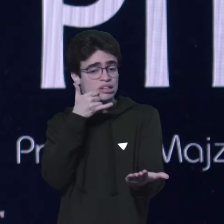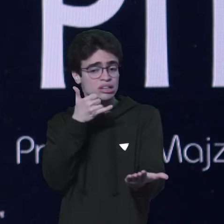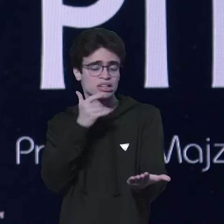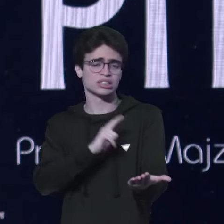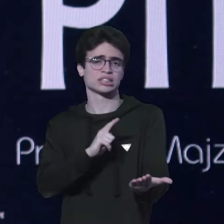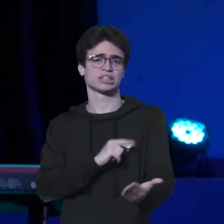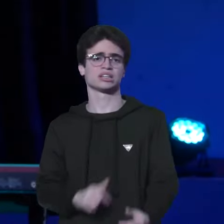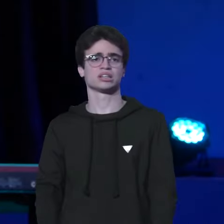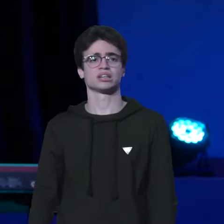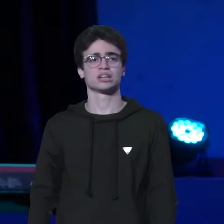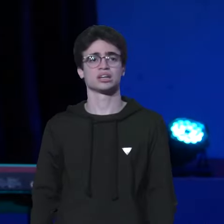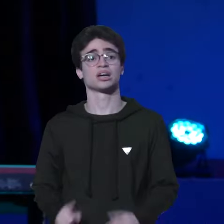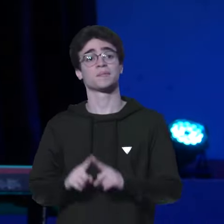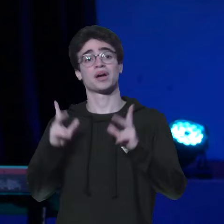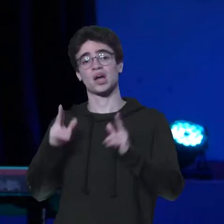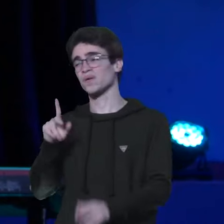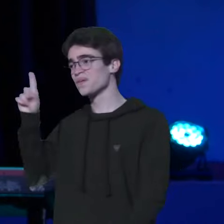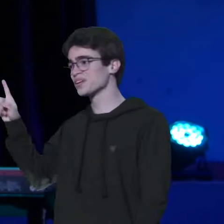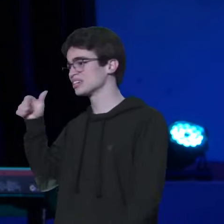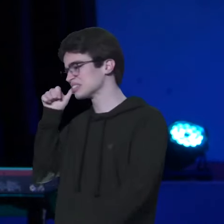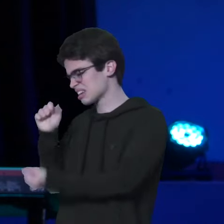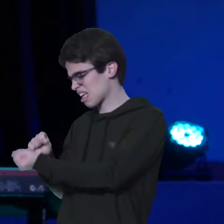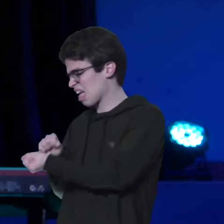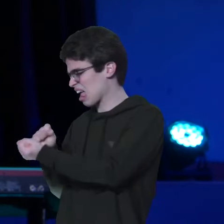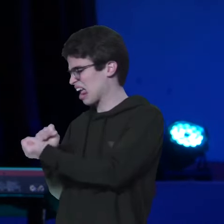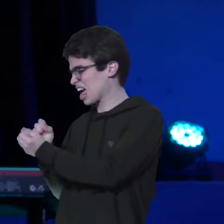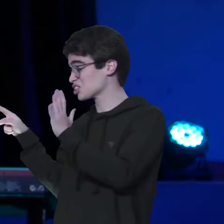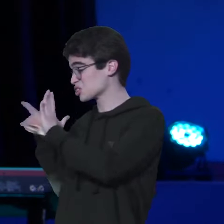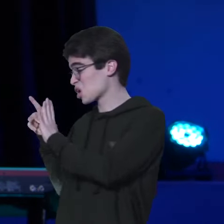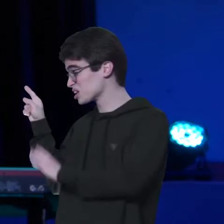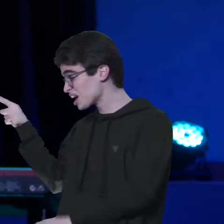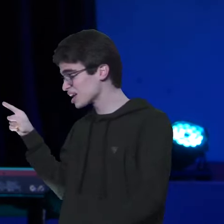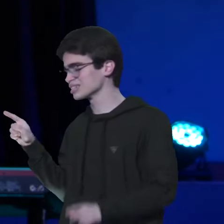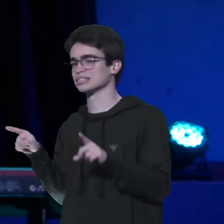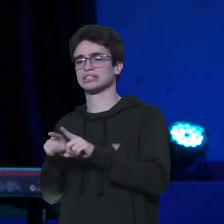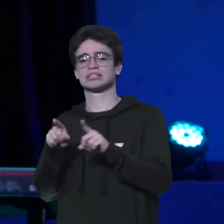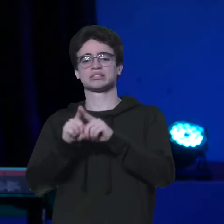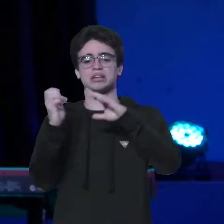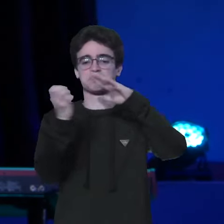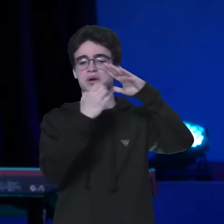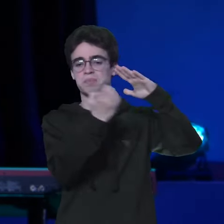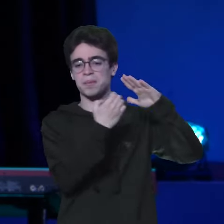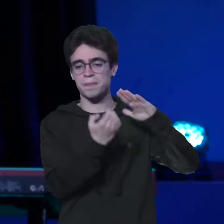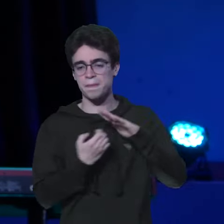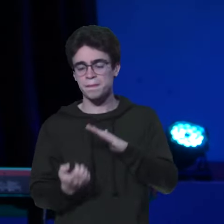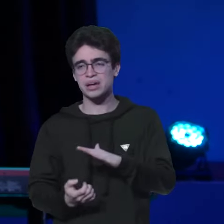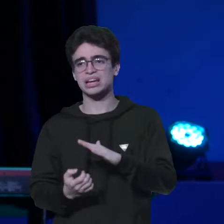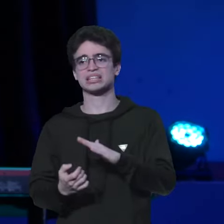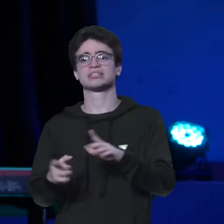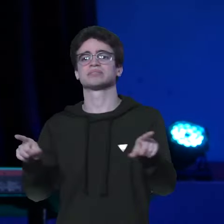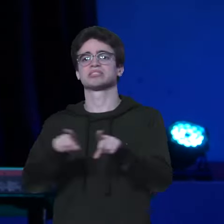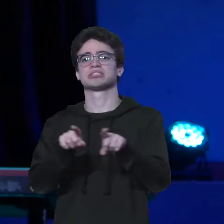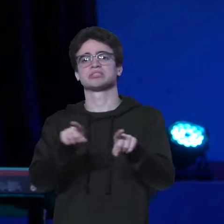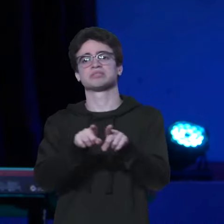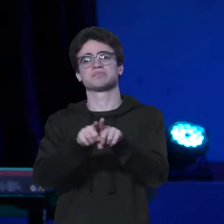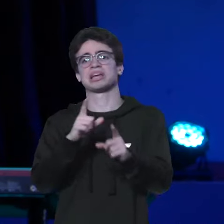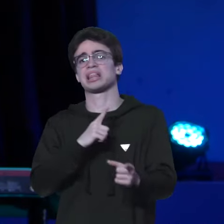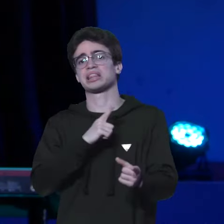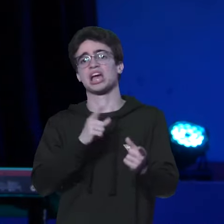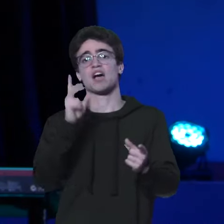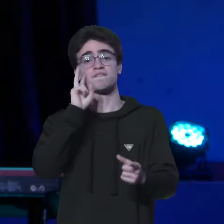E assim como os donos daquela escrava, os donos das empresas da palma da sua mão,